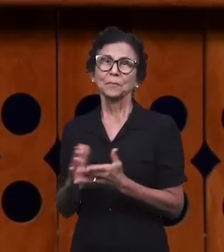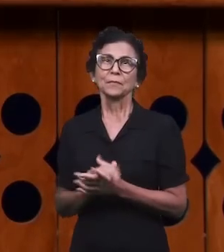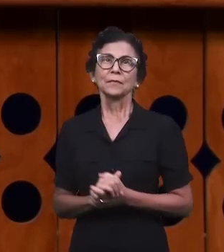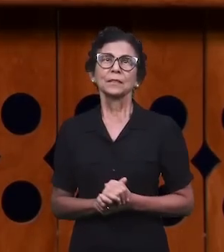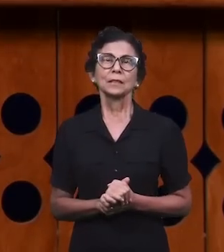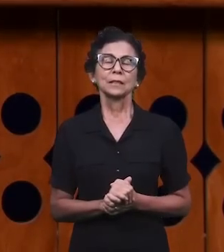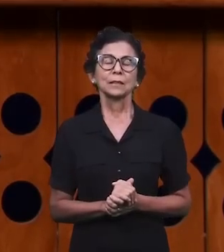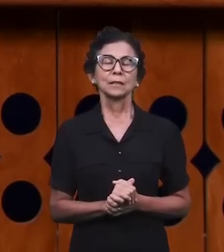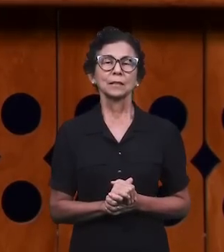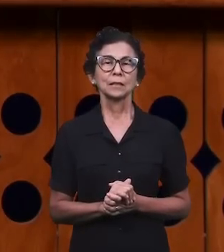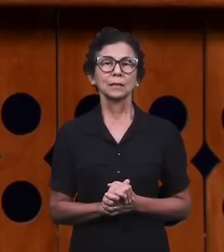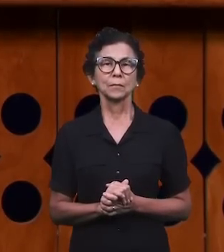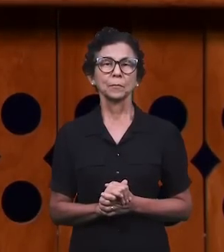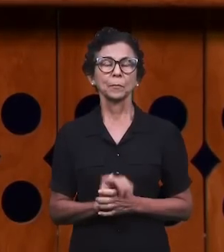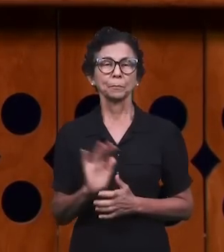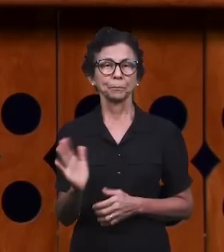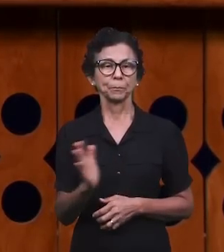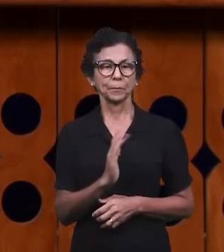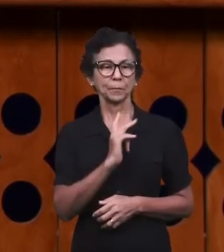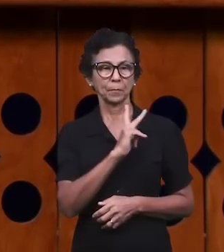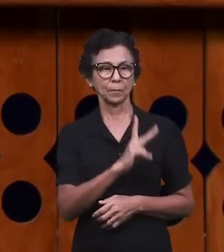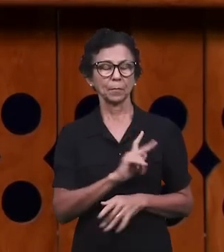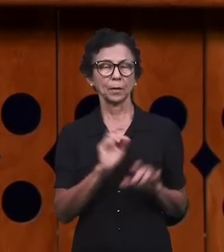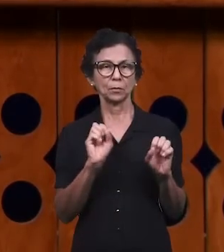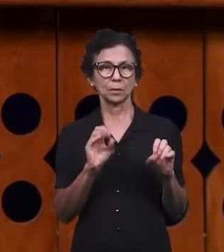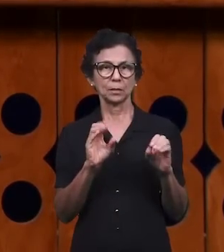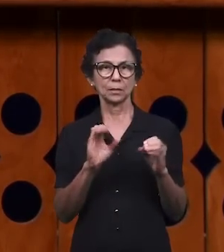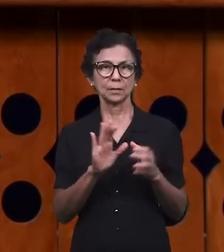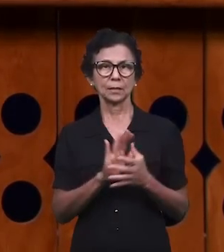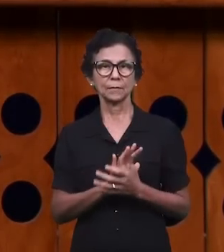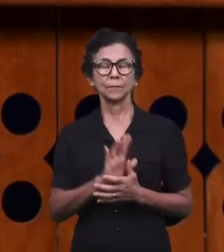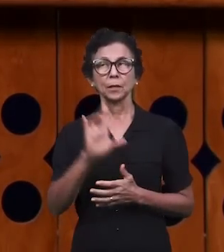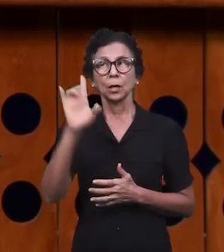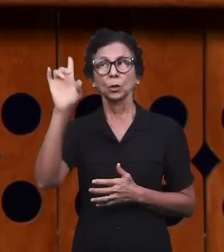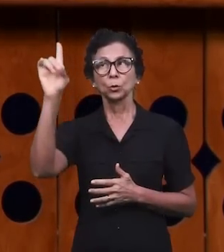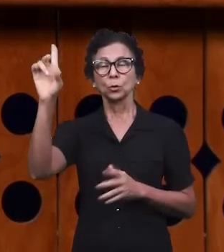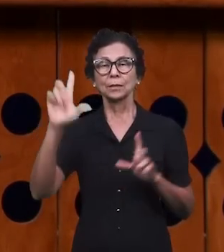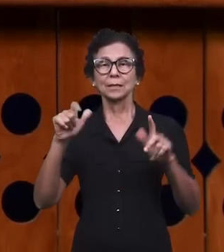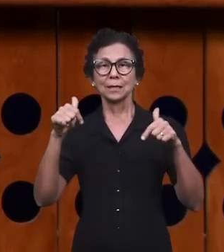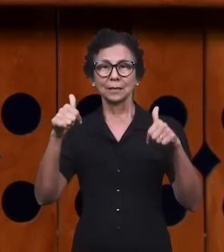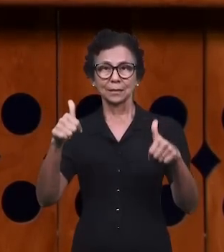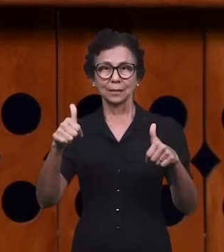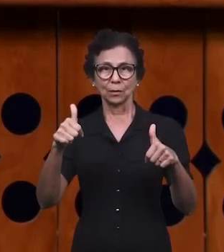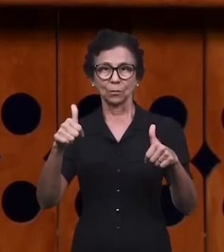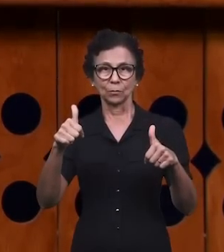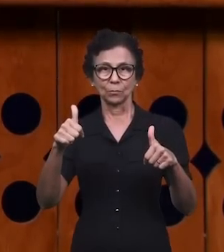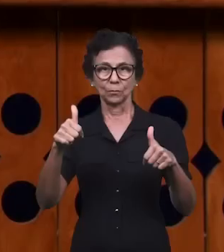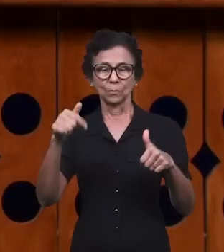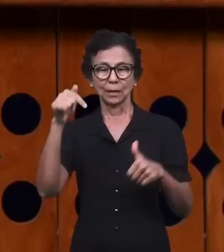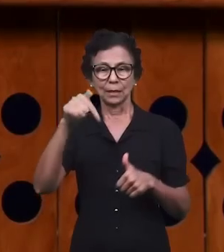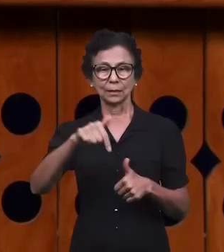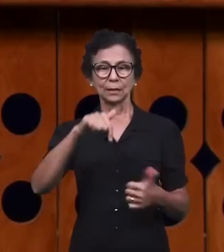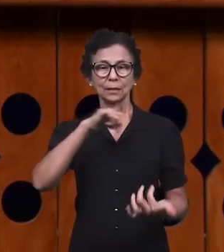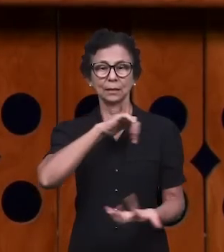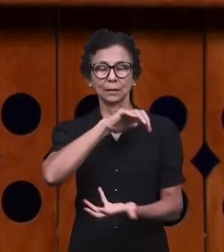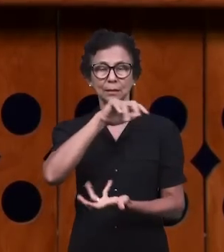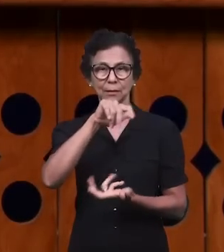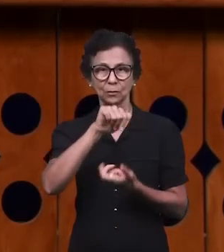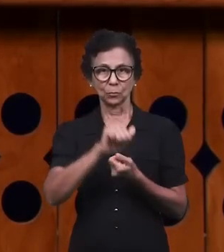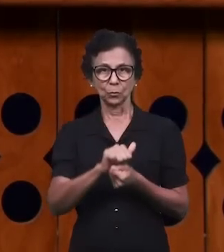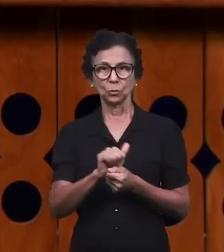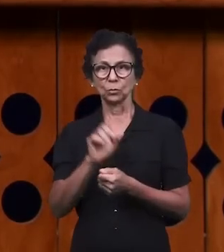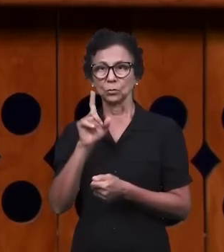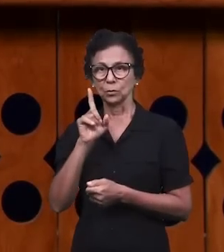quê? Porque o apóstolo Paulo, ele ensina que tudo o que Deus faz na face da terra faz pela igreja. Ele usa a igreja do